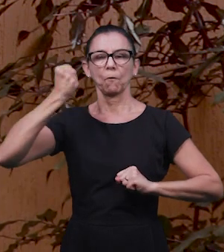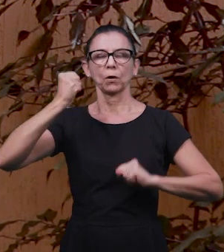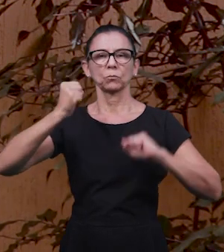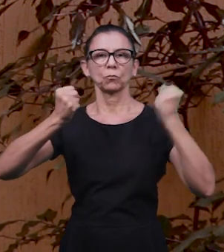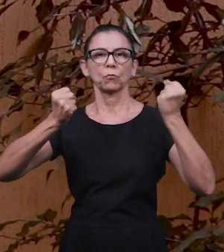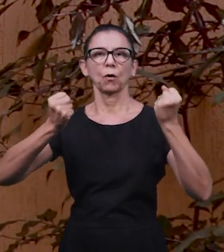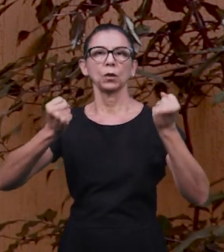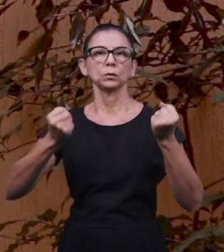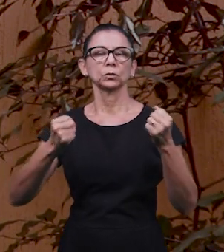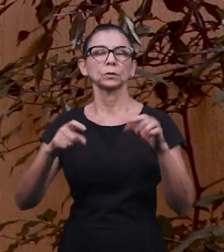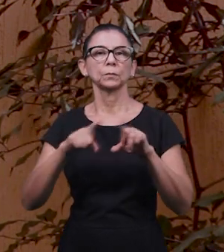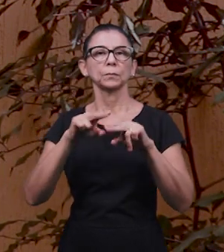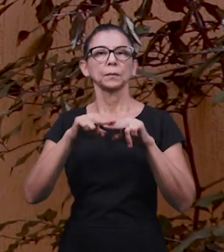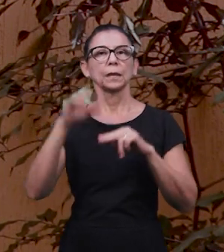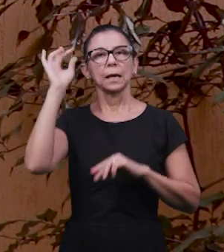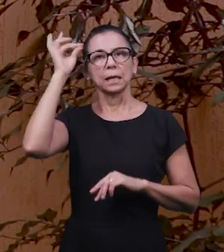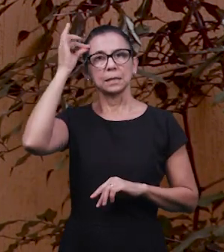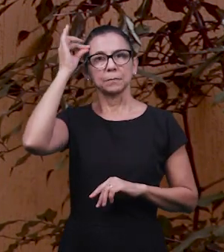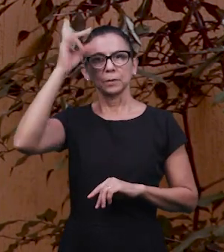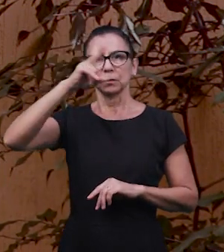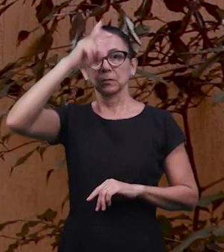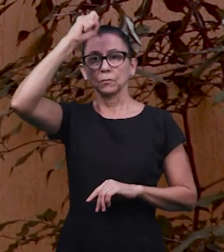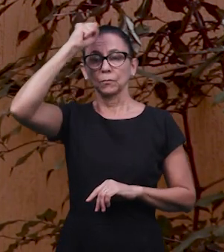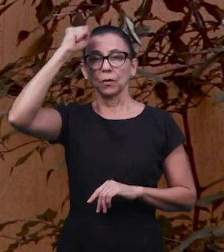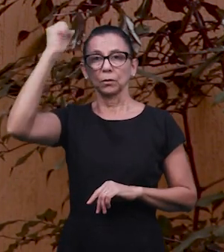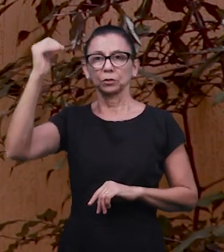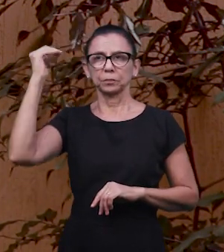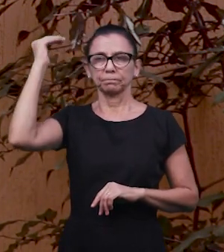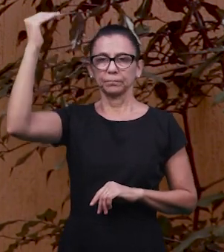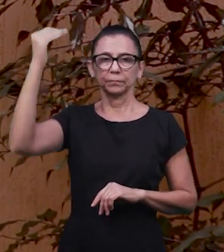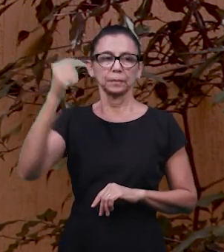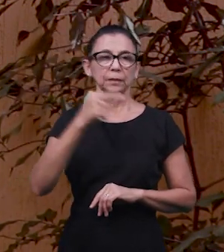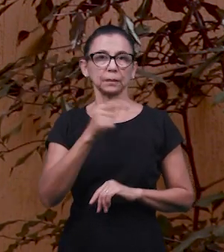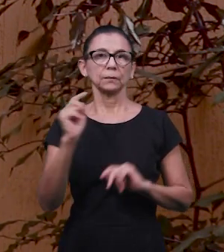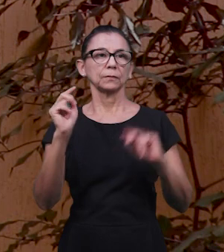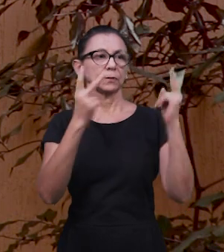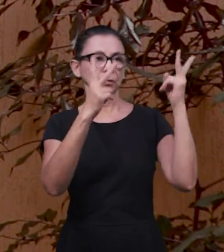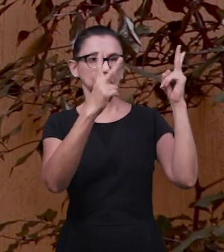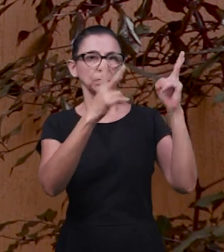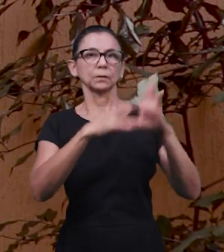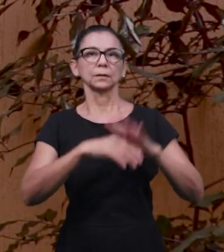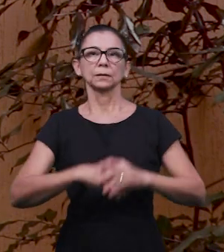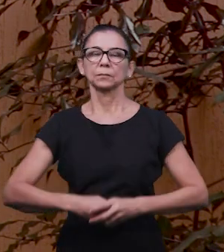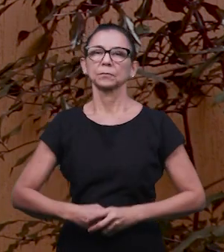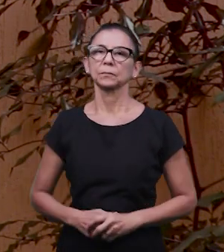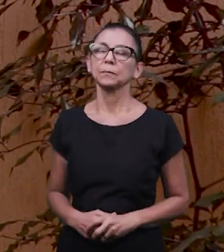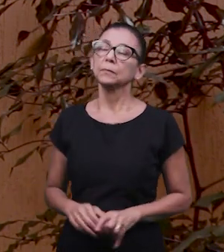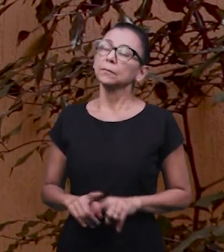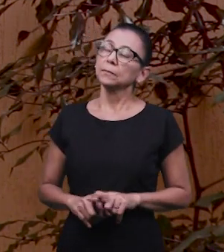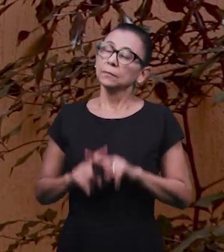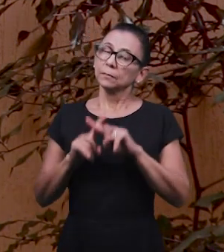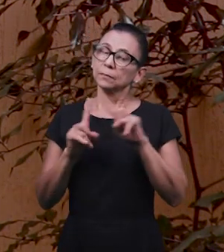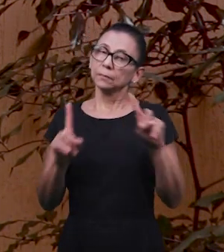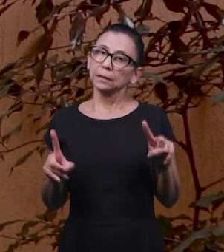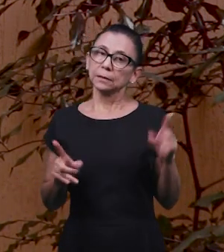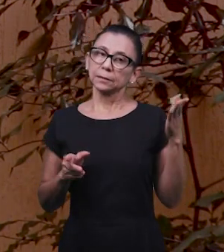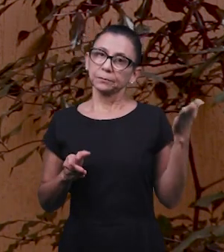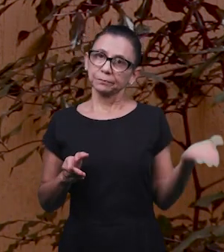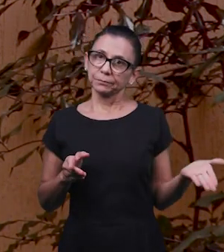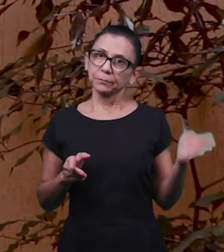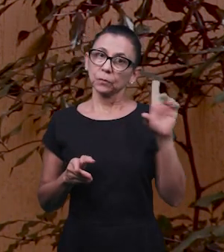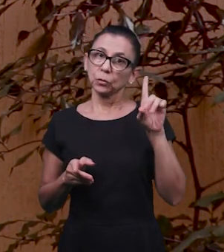Então, enquanto Sansão ouviu e obedeceu à voz do Senhor, ou seja, não cortou os